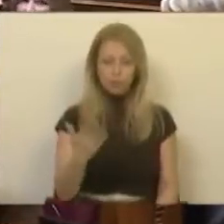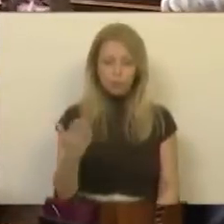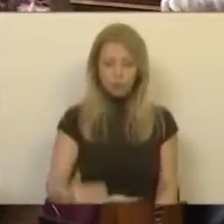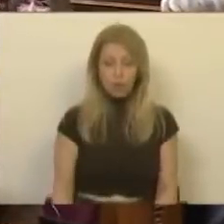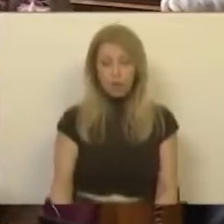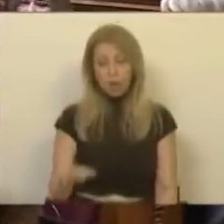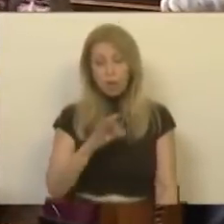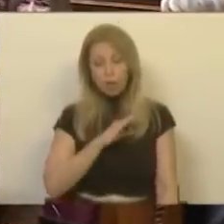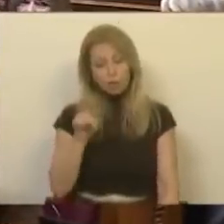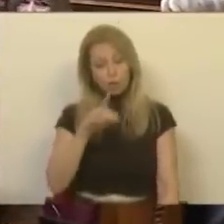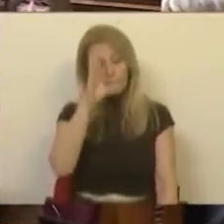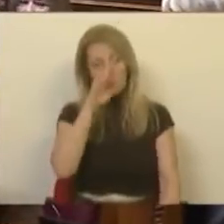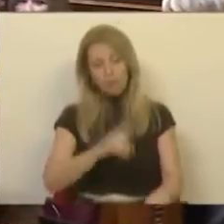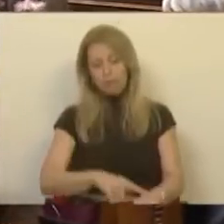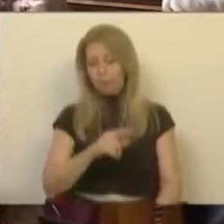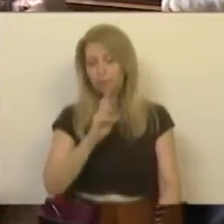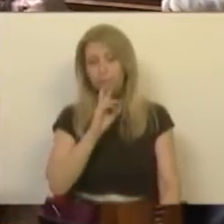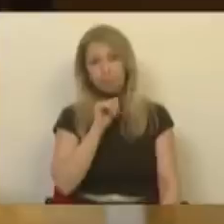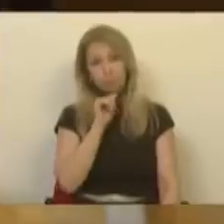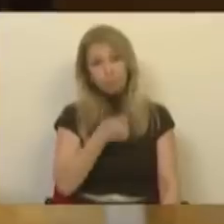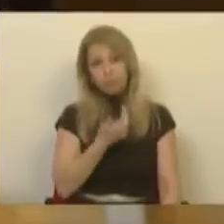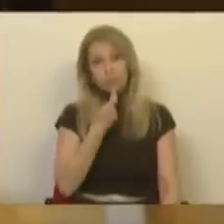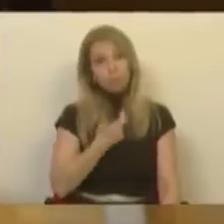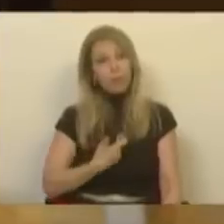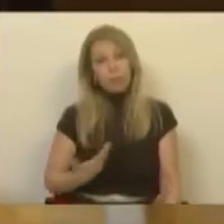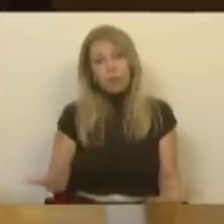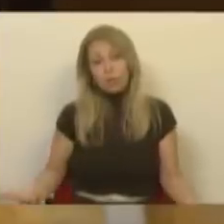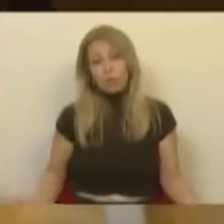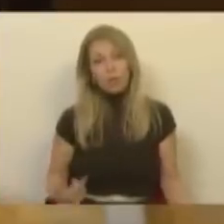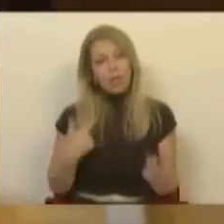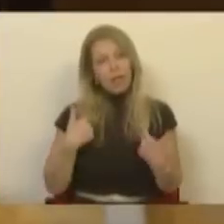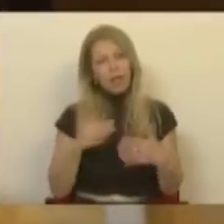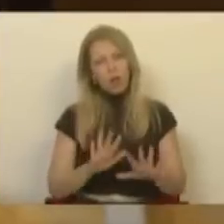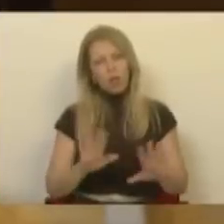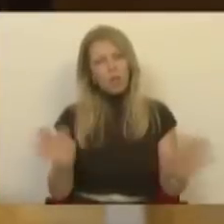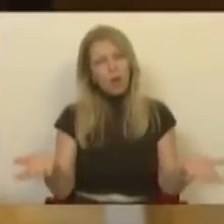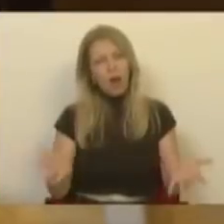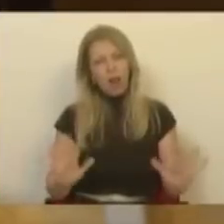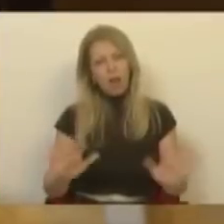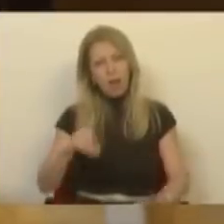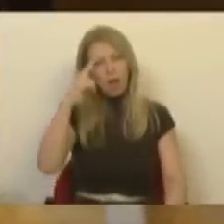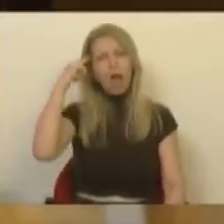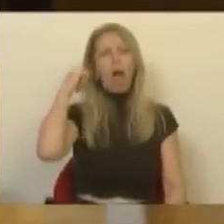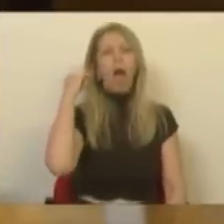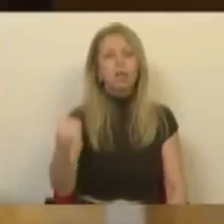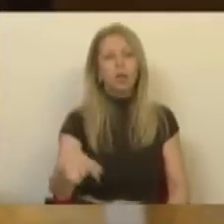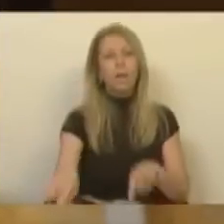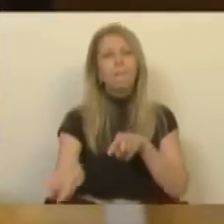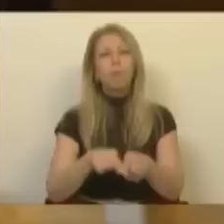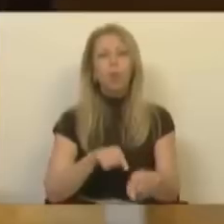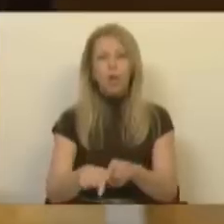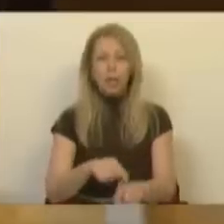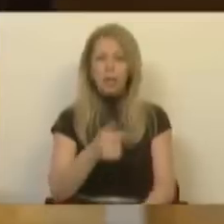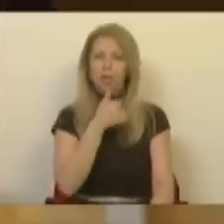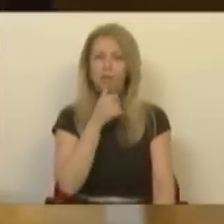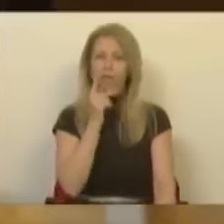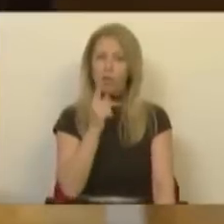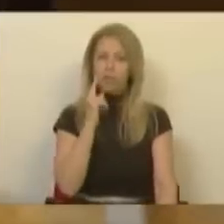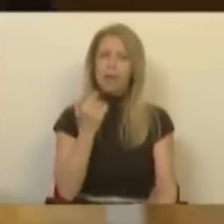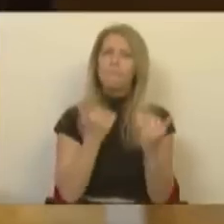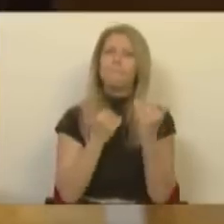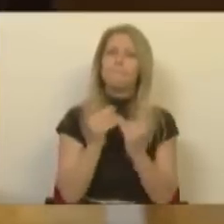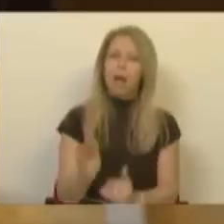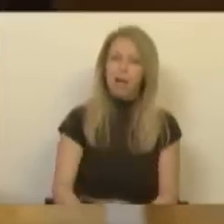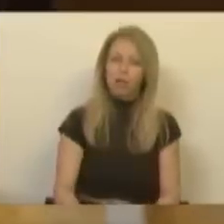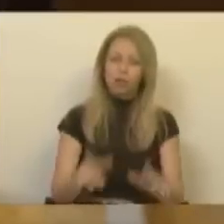Com sobrenome responder eu vou-vos ter de ataques políticos mais violentos e vou questionar legitimamente